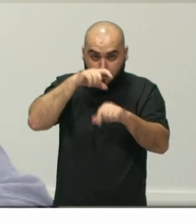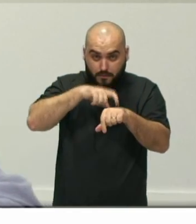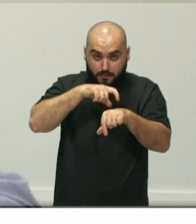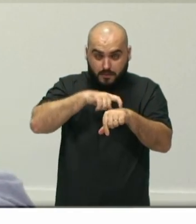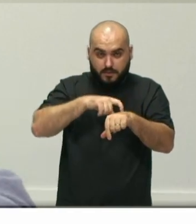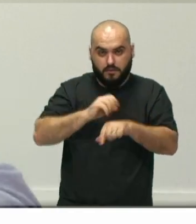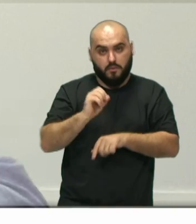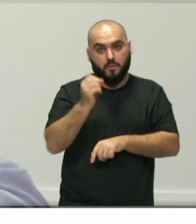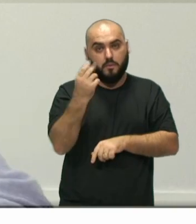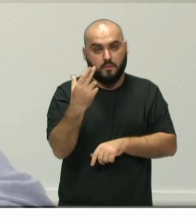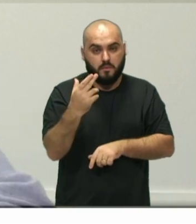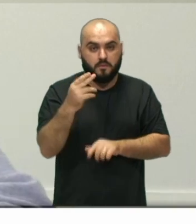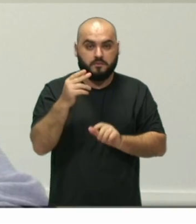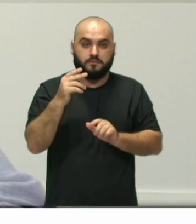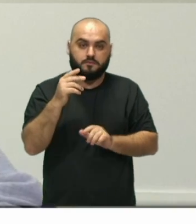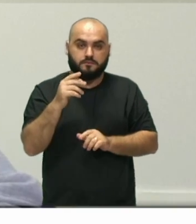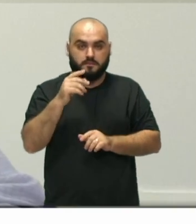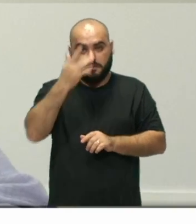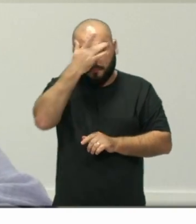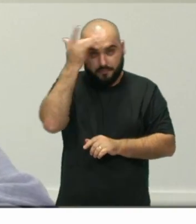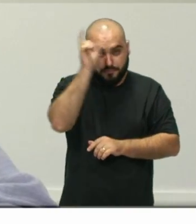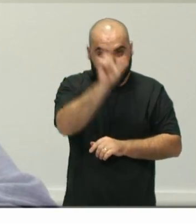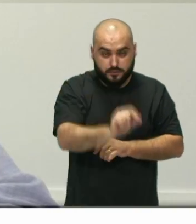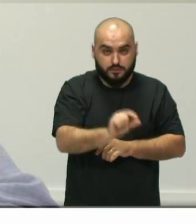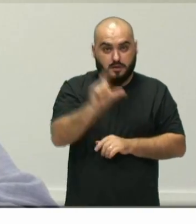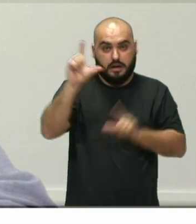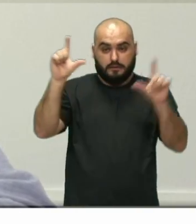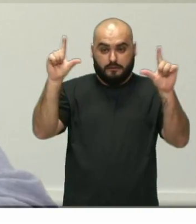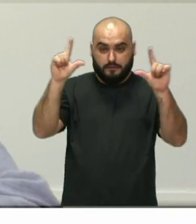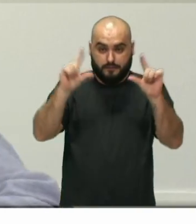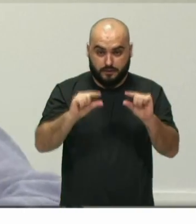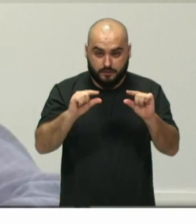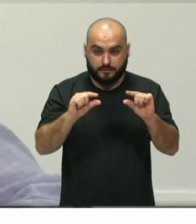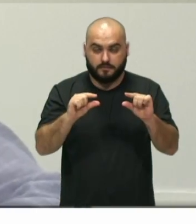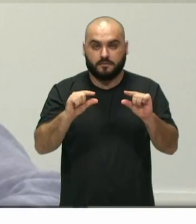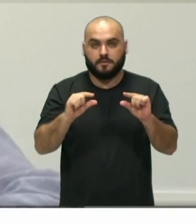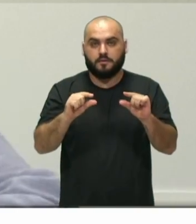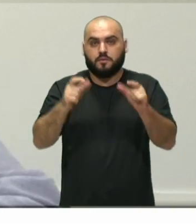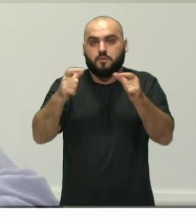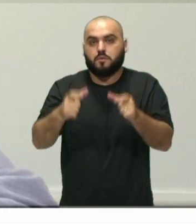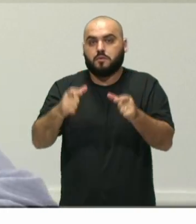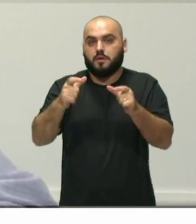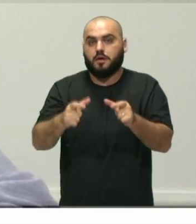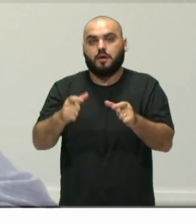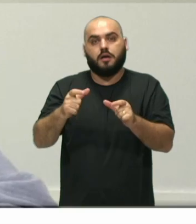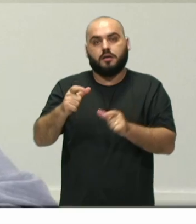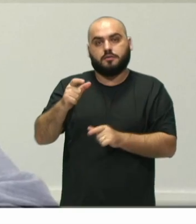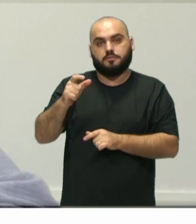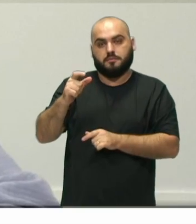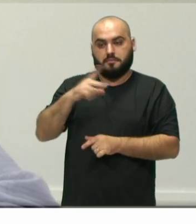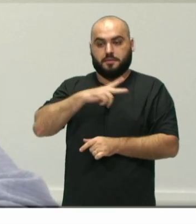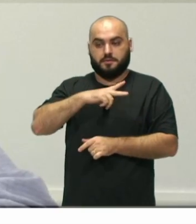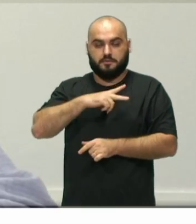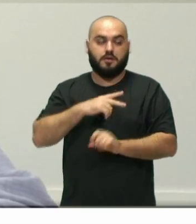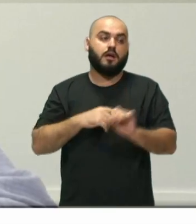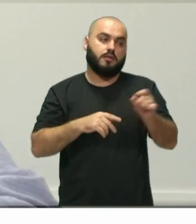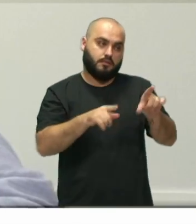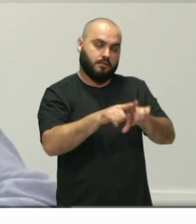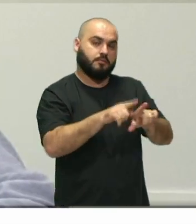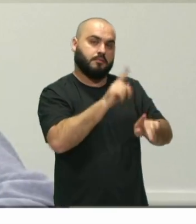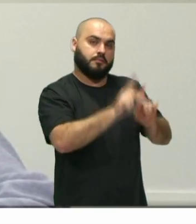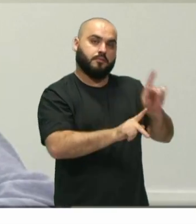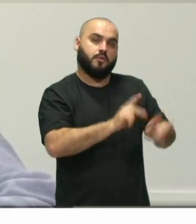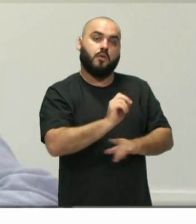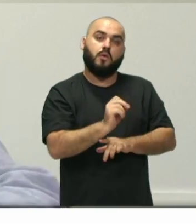momento ou é a gente reduzir a circulação de pessoas, seja no ambiente público ou no ambiente privado, ou a gente tem que